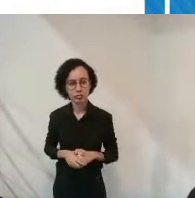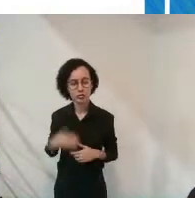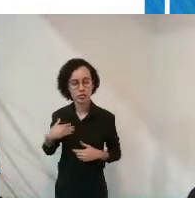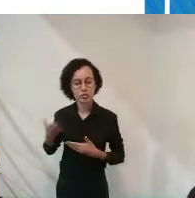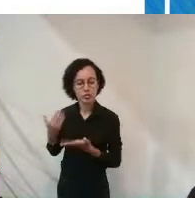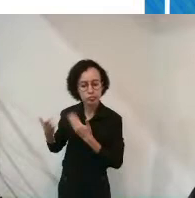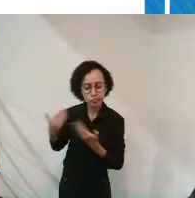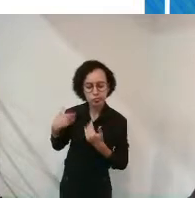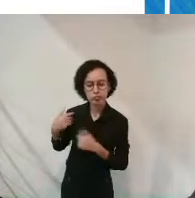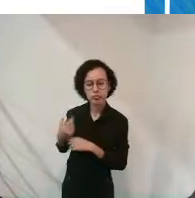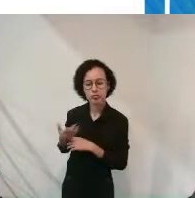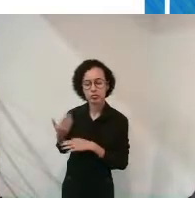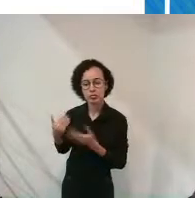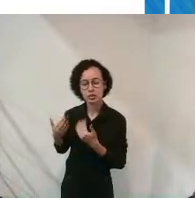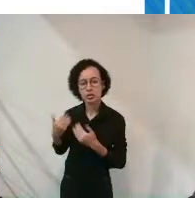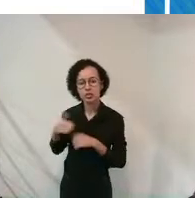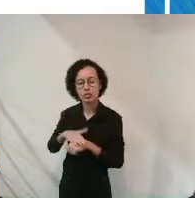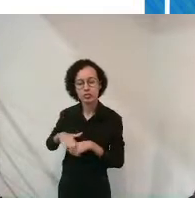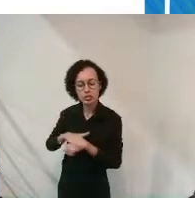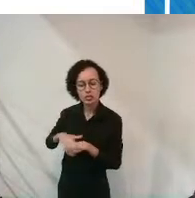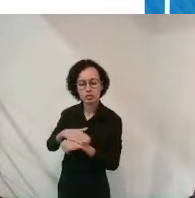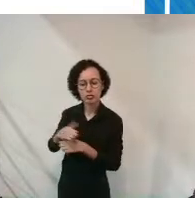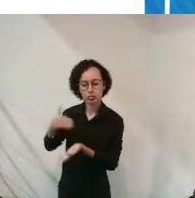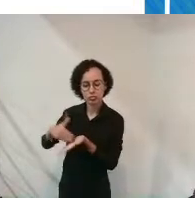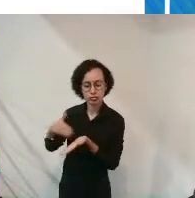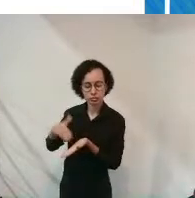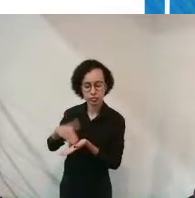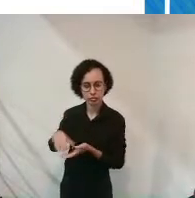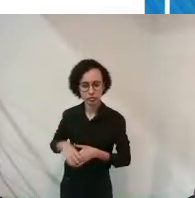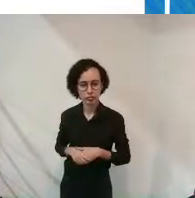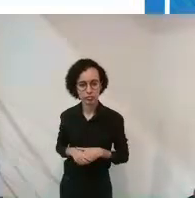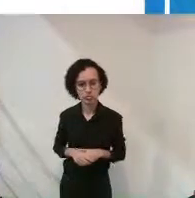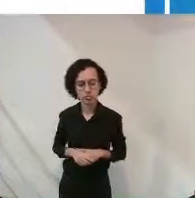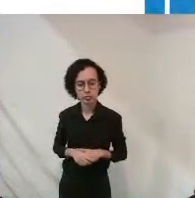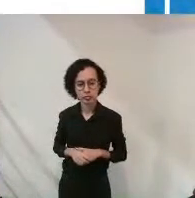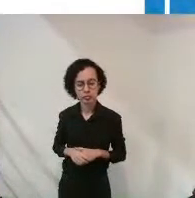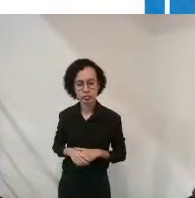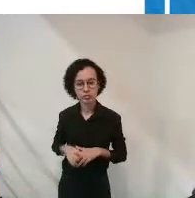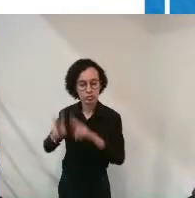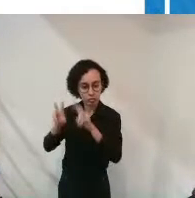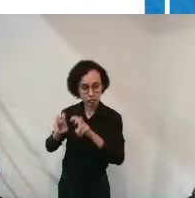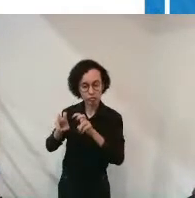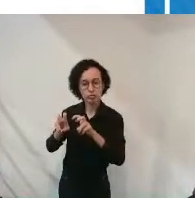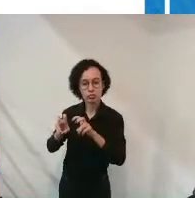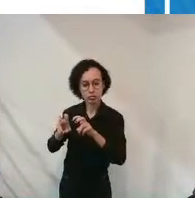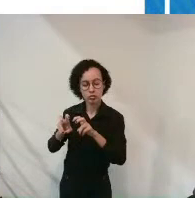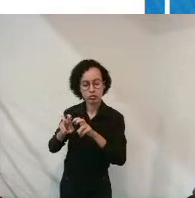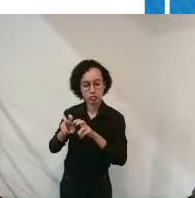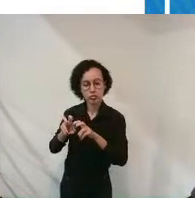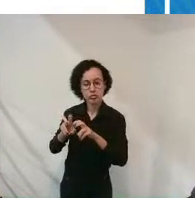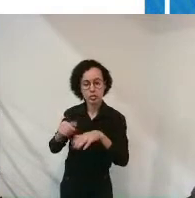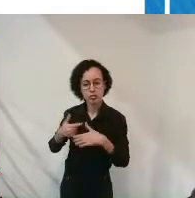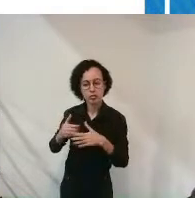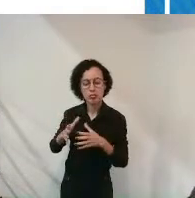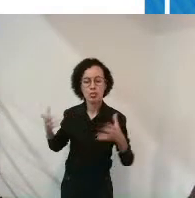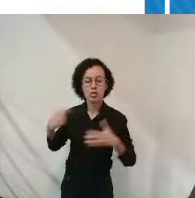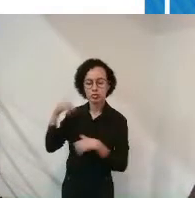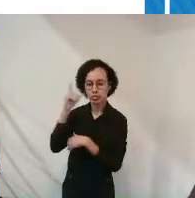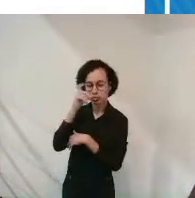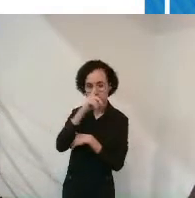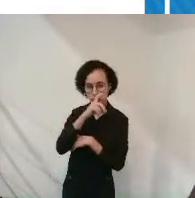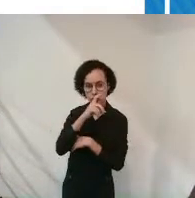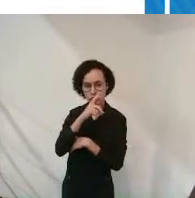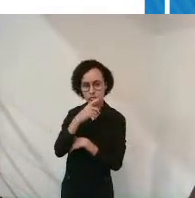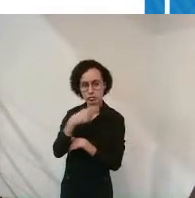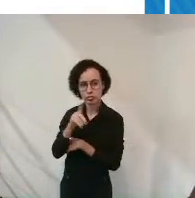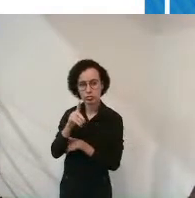conversando ainda há pouco com o secretário, inclusive sobre a grande dificuldade, vou passar logo assim para